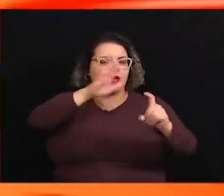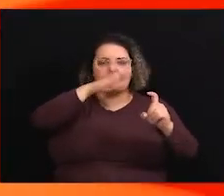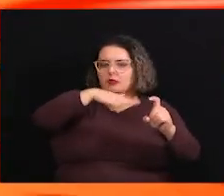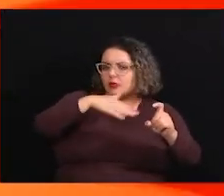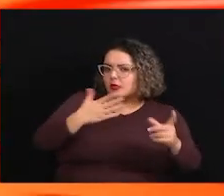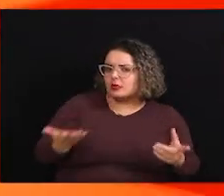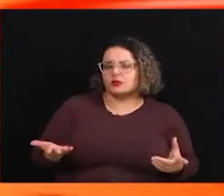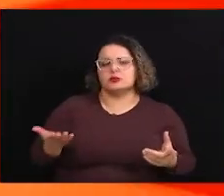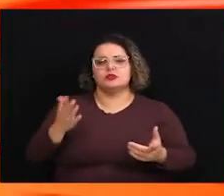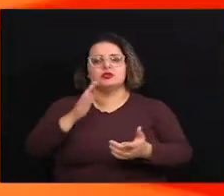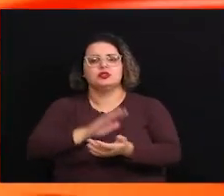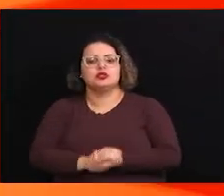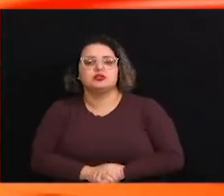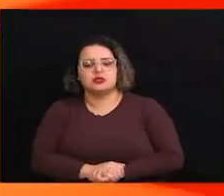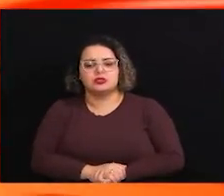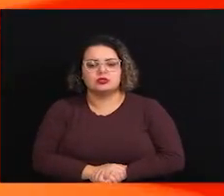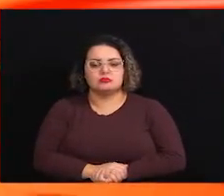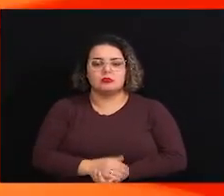mitologias, né,